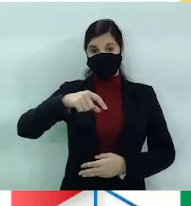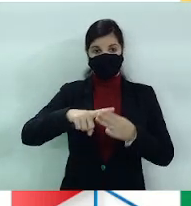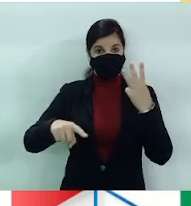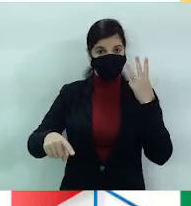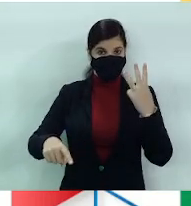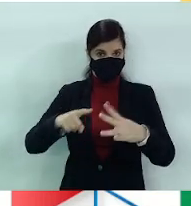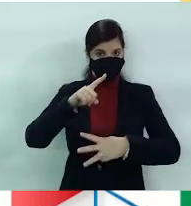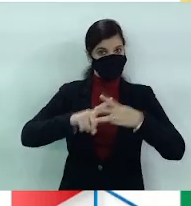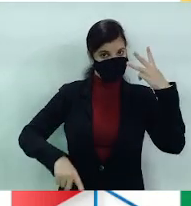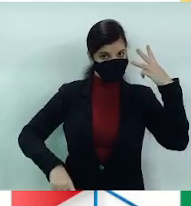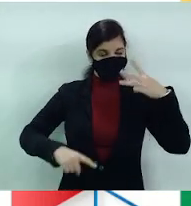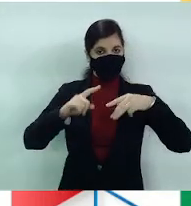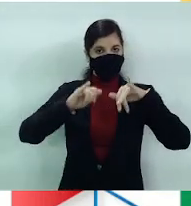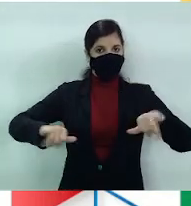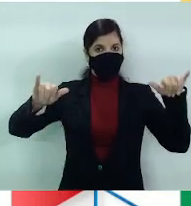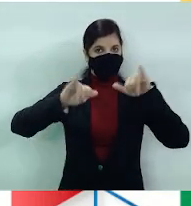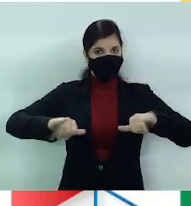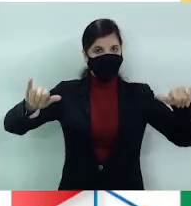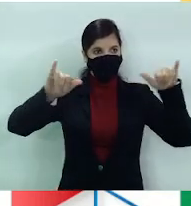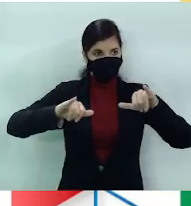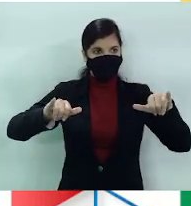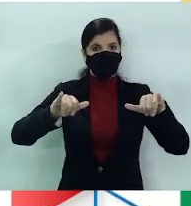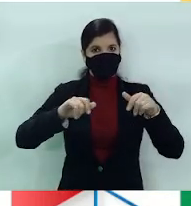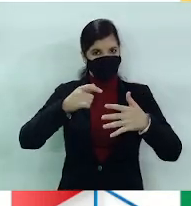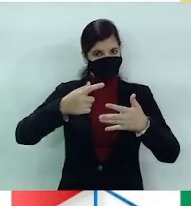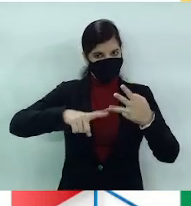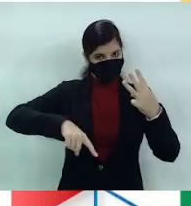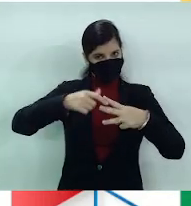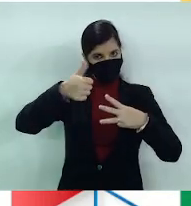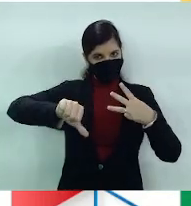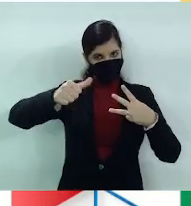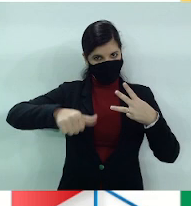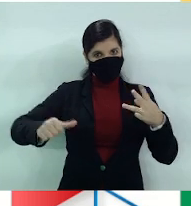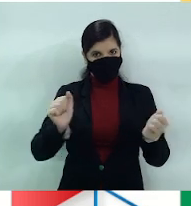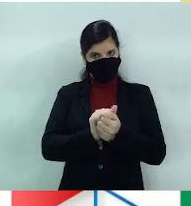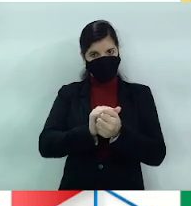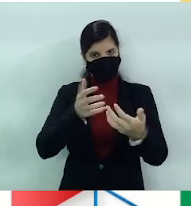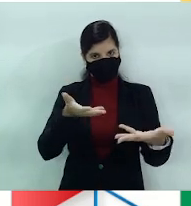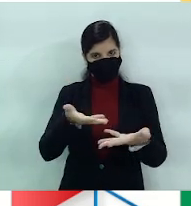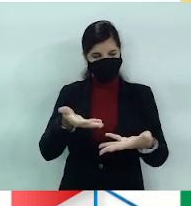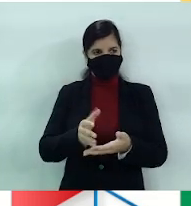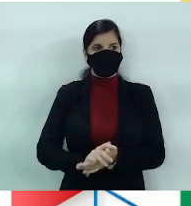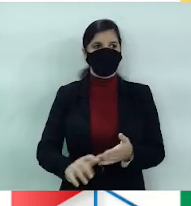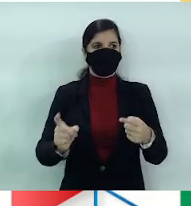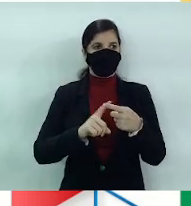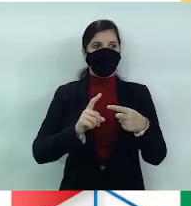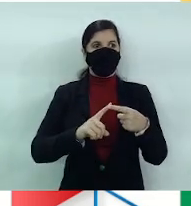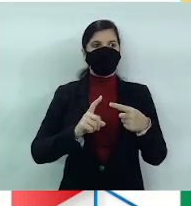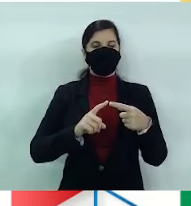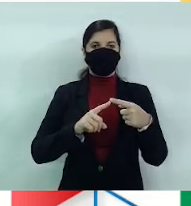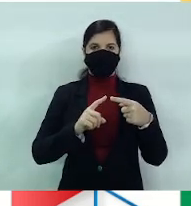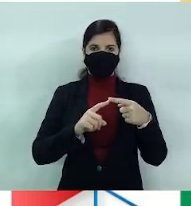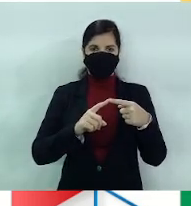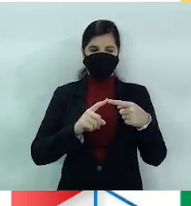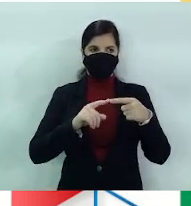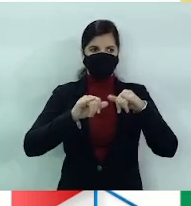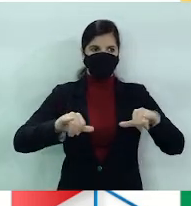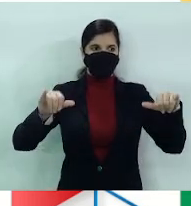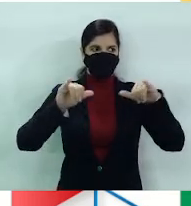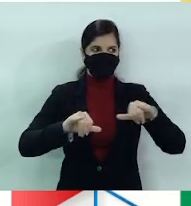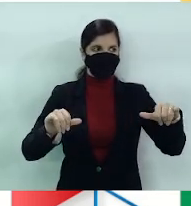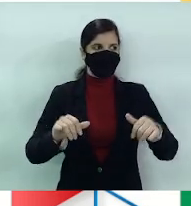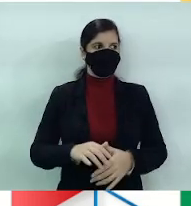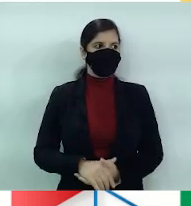propagandas. Vamos analisar 3 propagandas juntos agora. A primeira propaganda, que está aí na